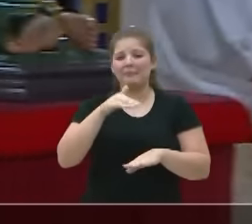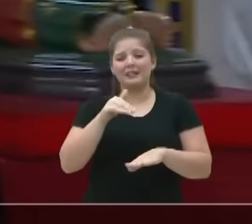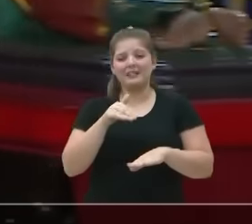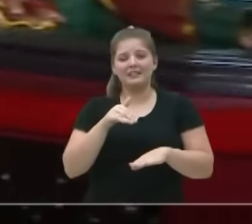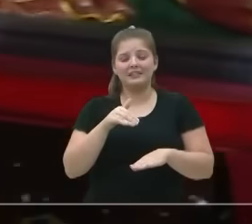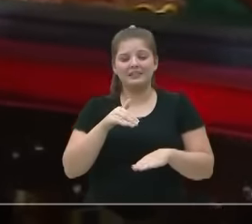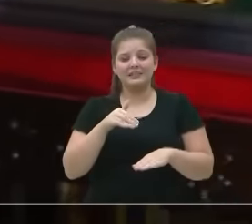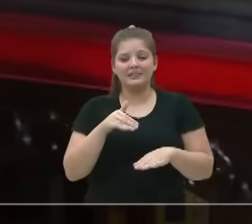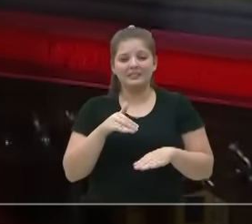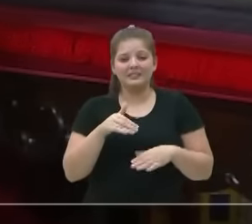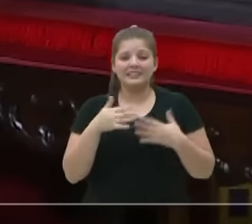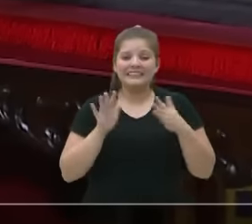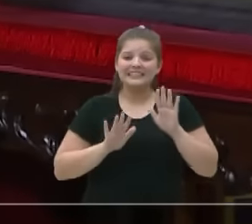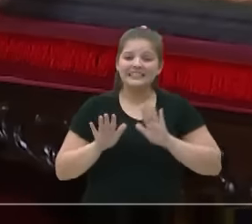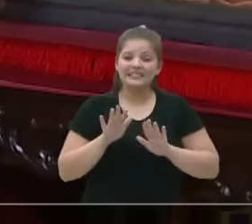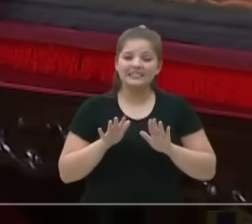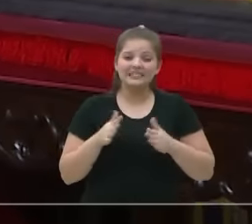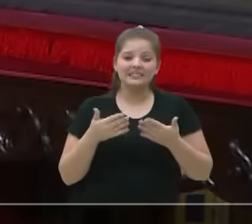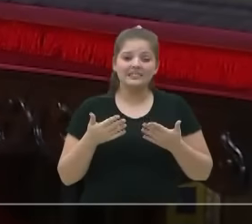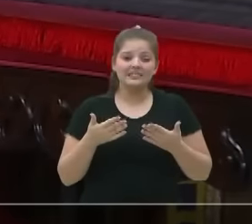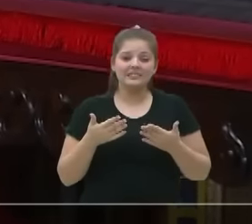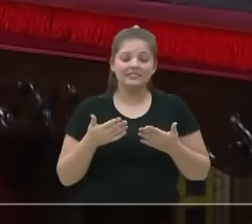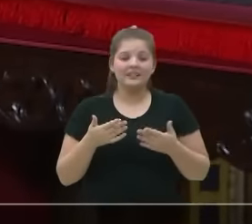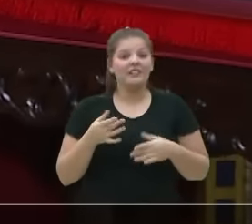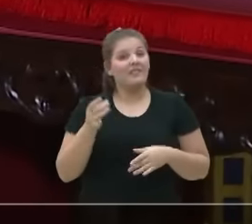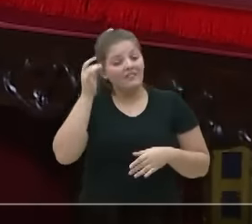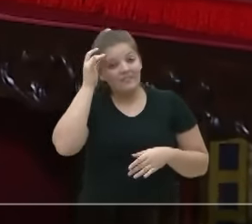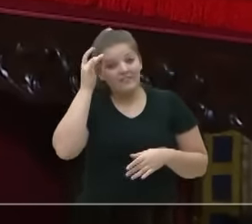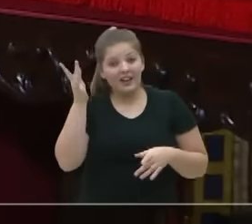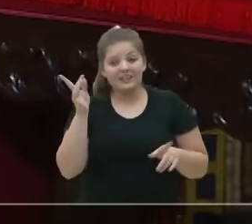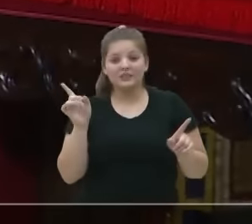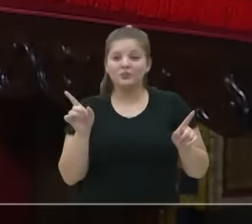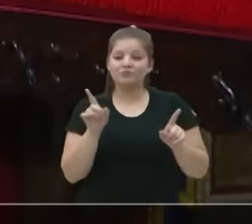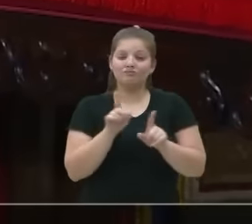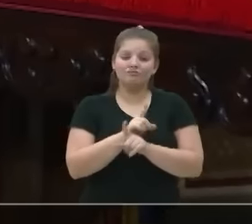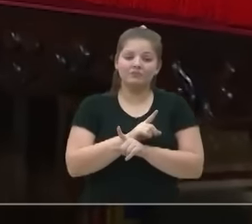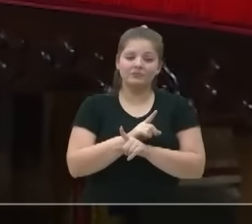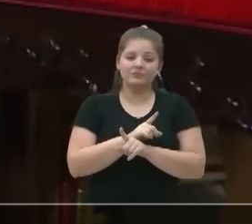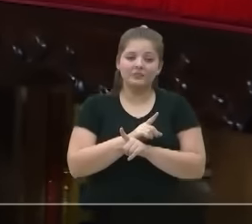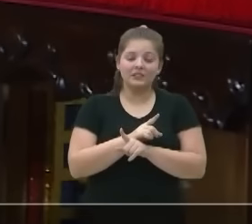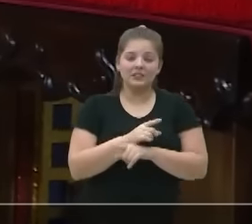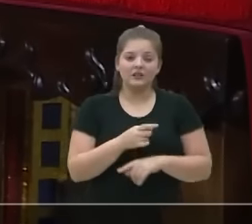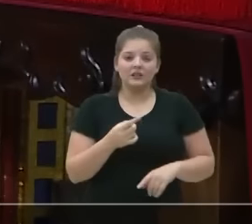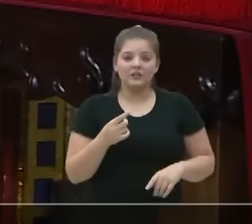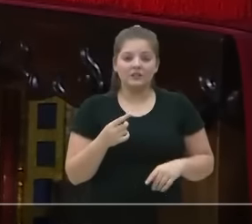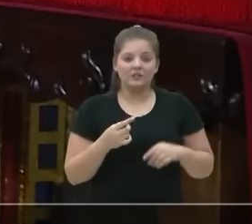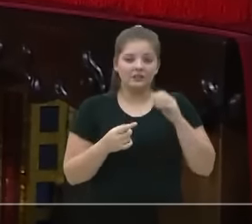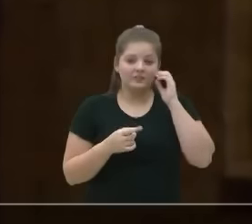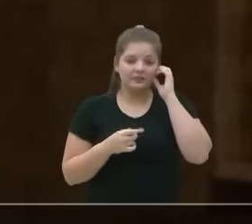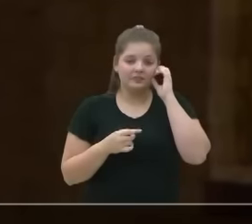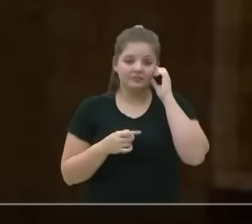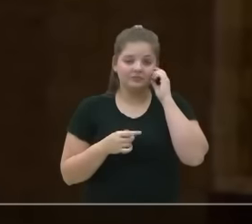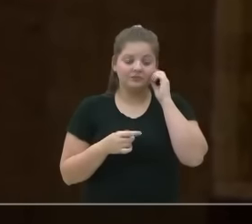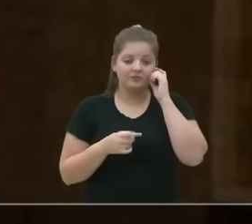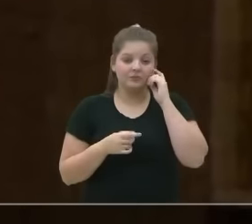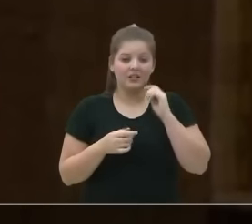passar óleo de peroba na cara, que não é fácil não, estamos aqui com 23 da segunda etapa, porque às vezes